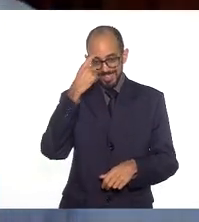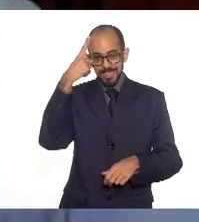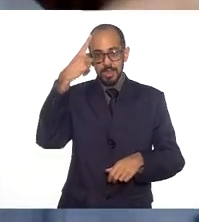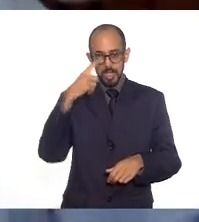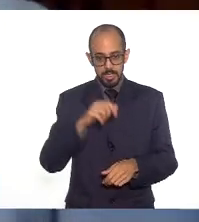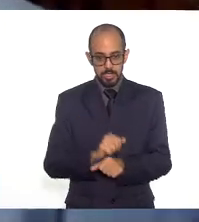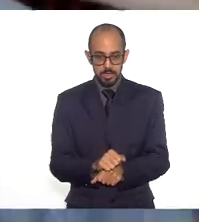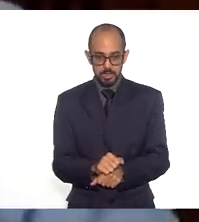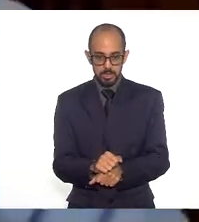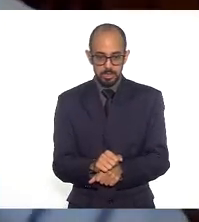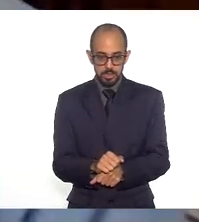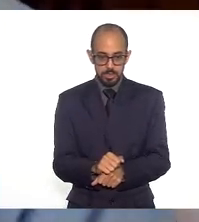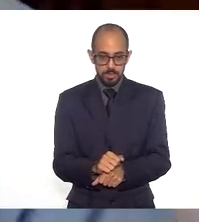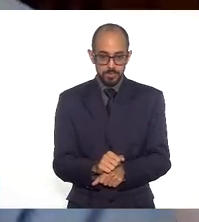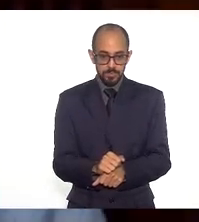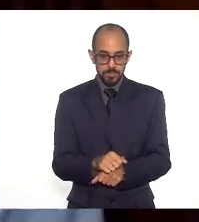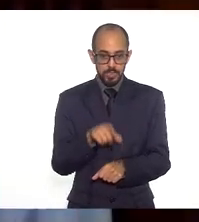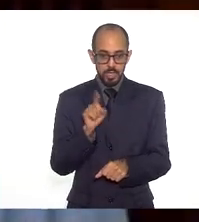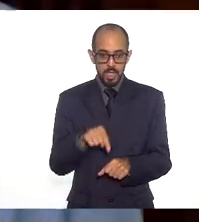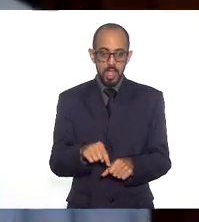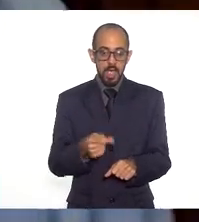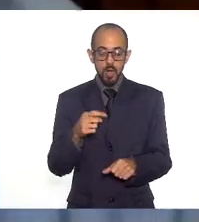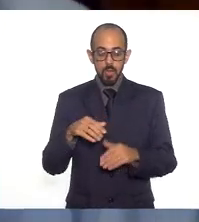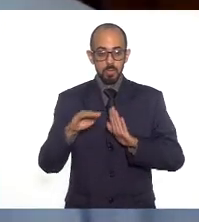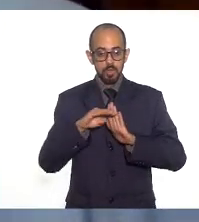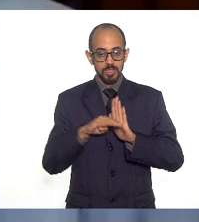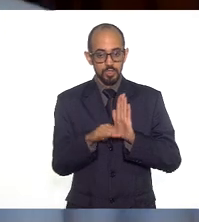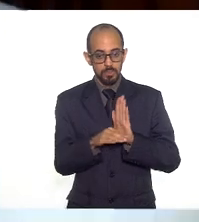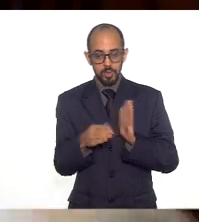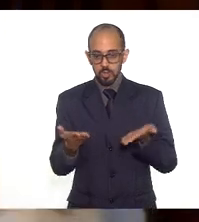tramitação, o procedimento, que não existe hoje.